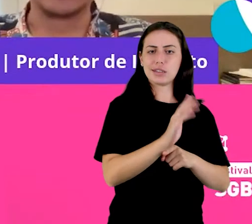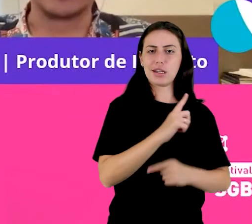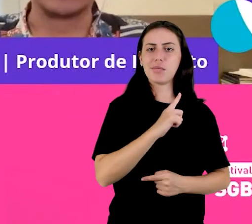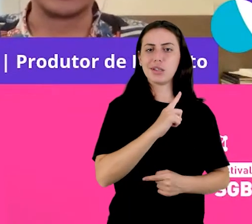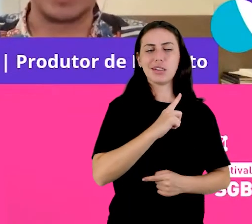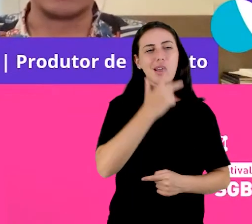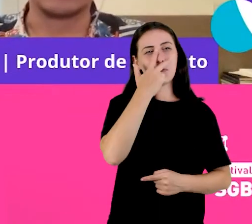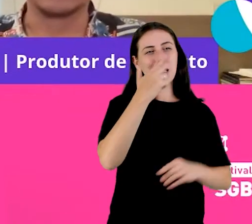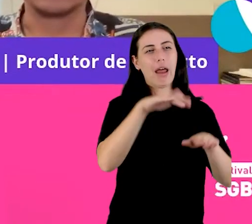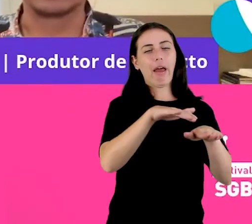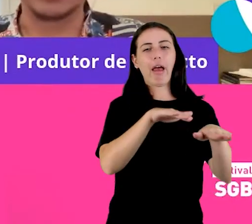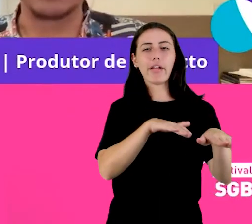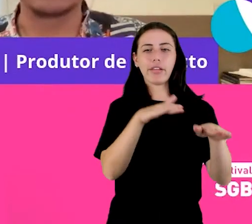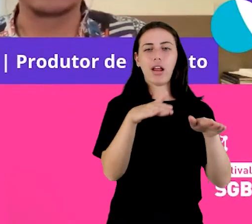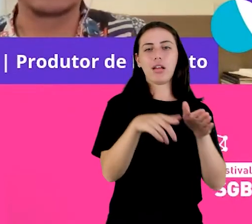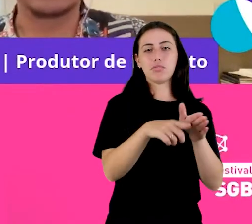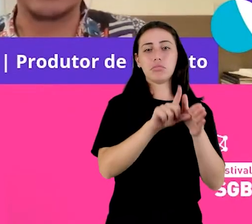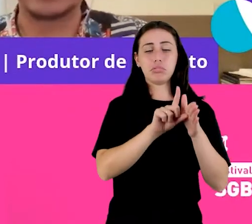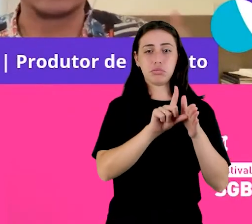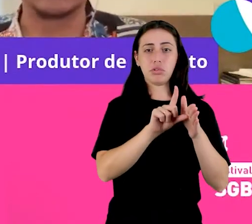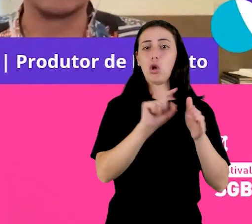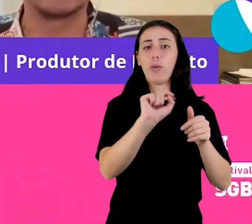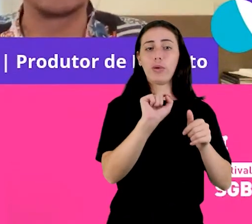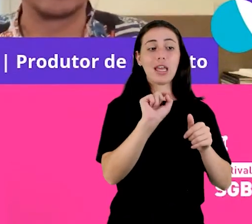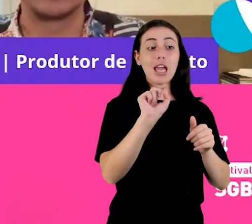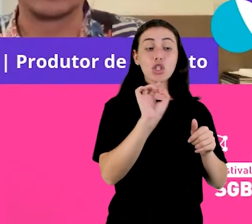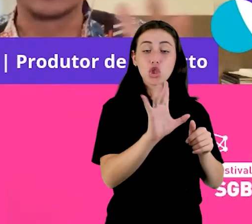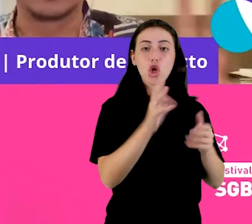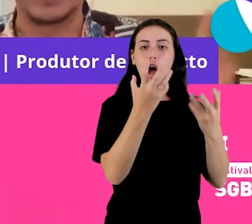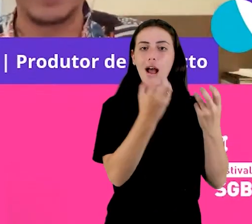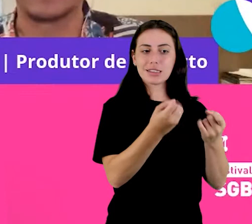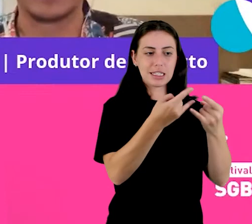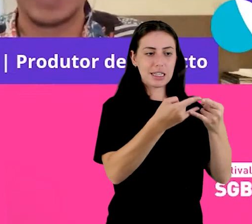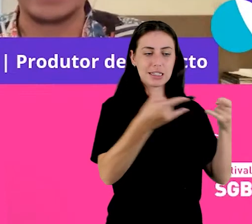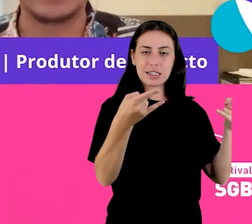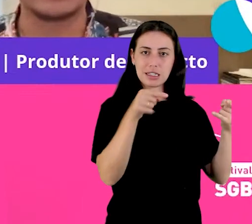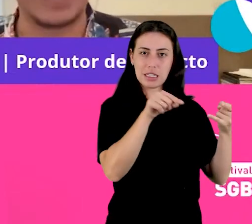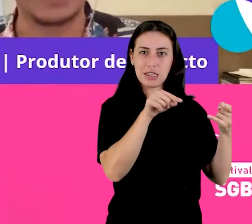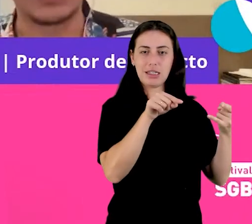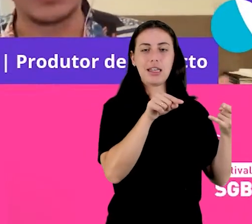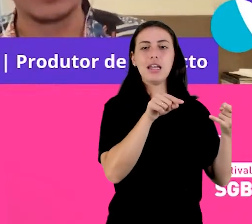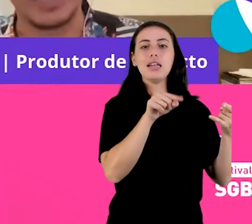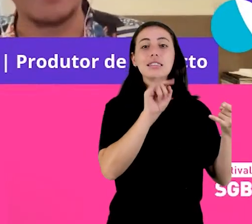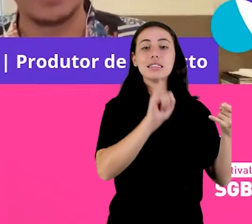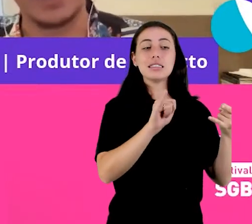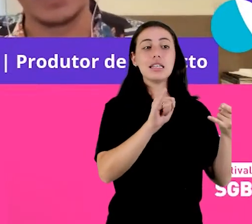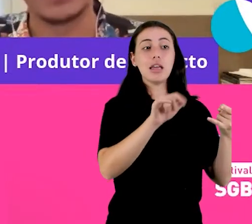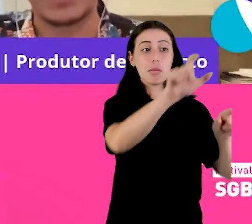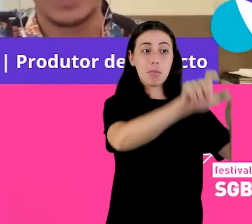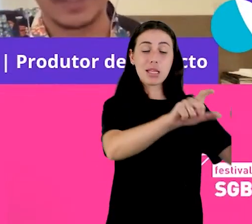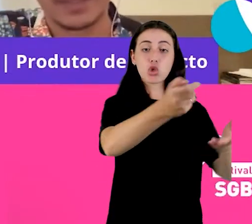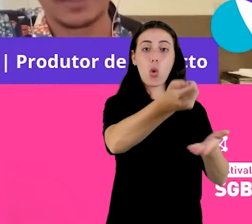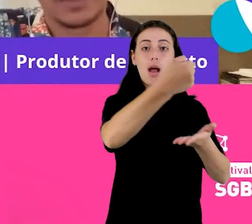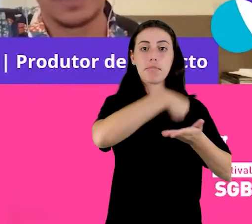Dentro do audiovisual, o cinema tem uma questão muito ainda atrasada, que só se considera bilheteria